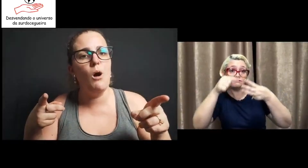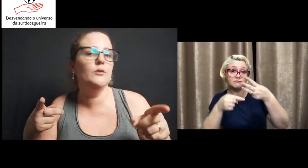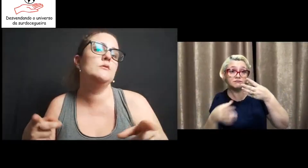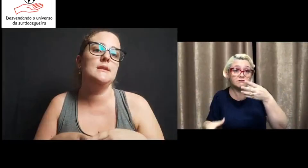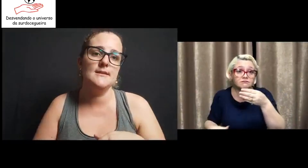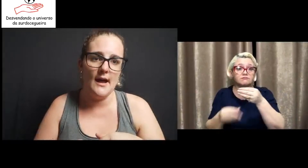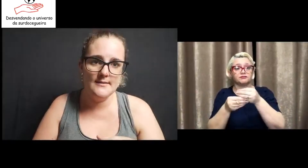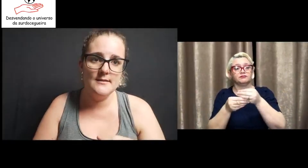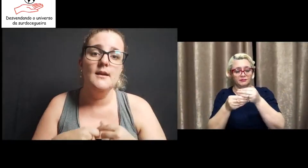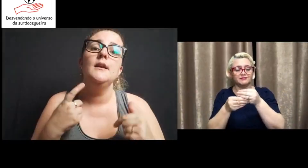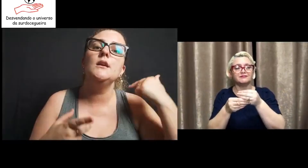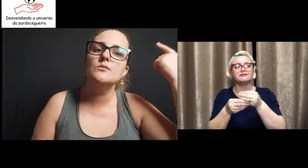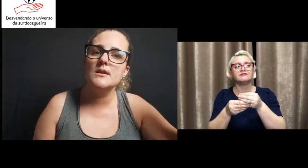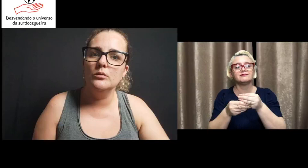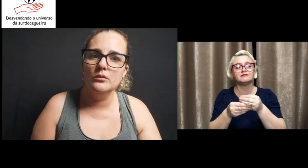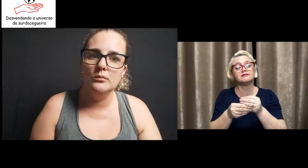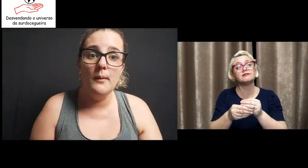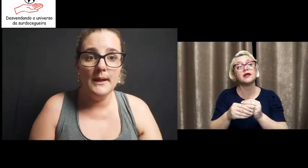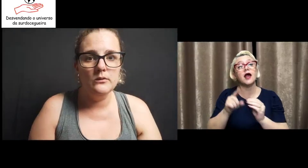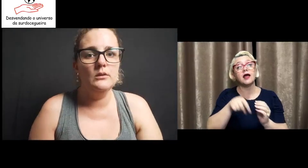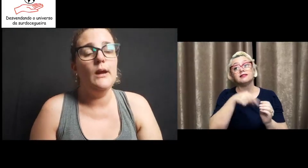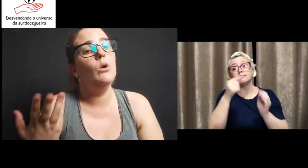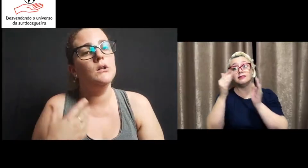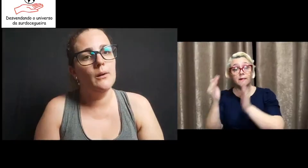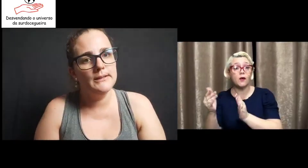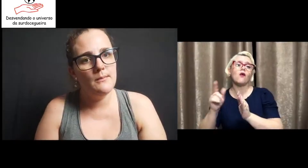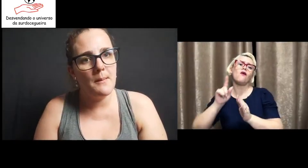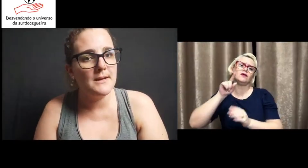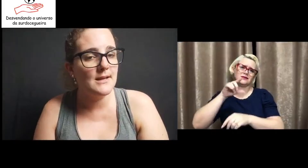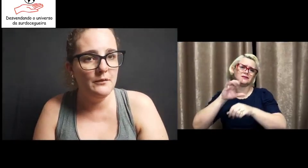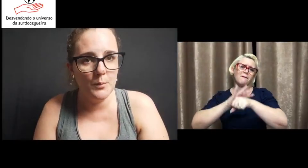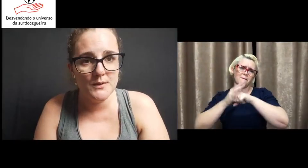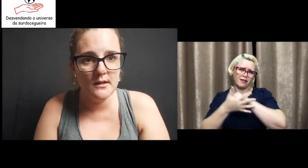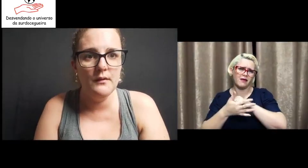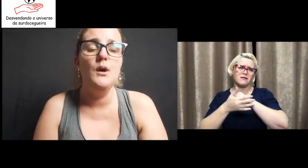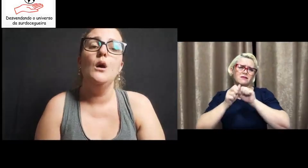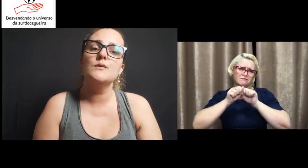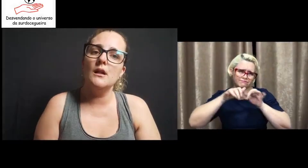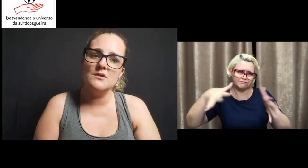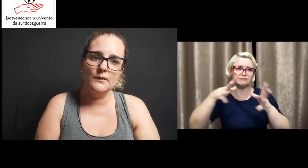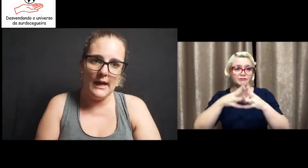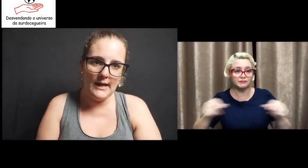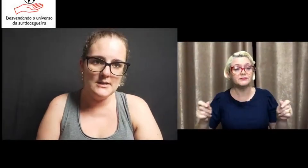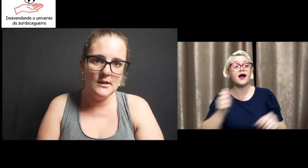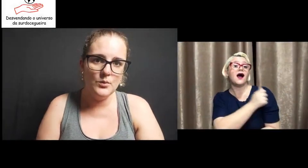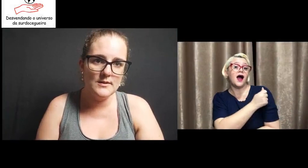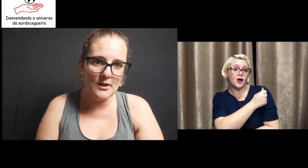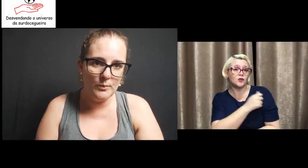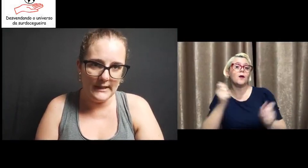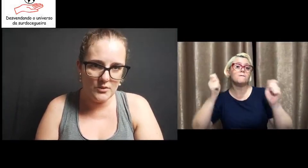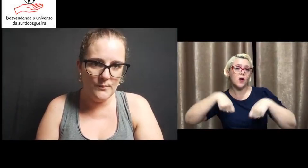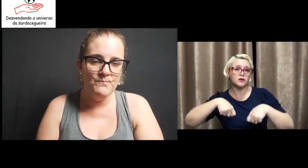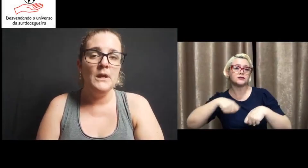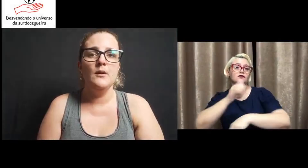dois módulos iniciais. E num segundo momento, né, quando a pandemia passar e for possível, os alunos vão estar realizando o